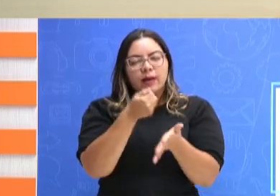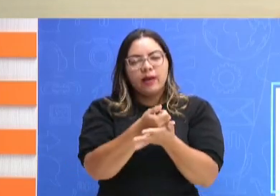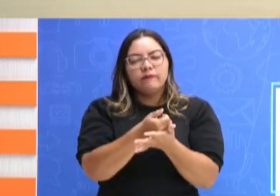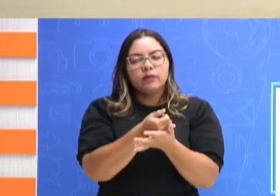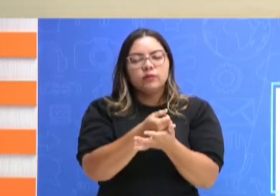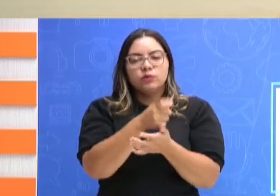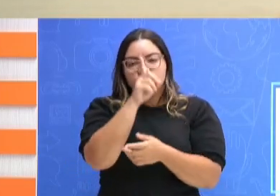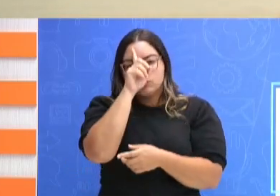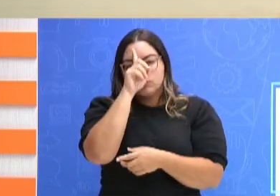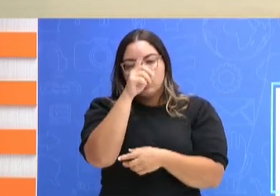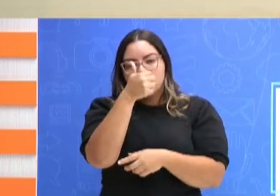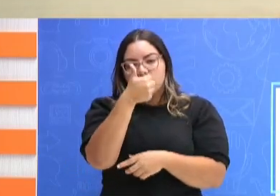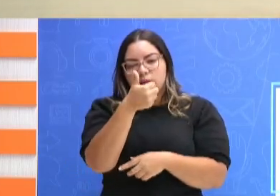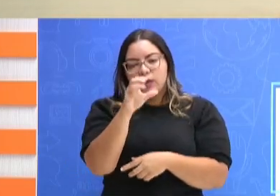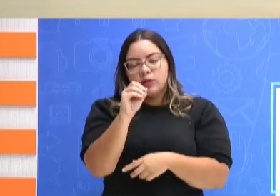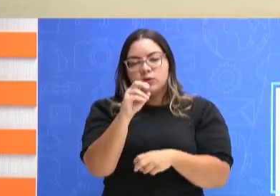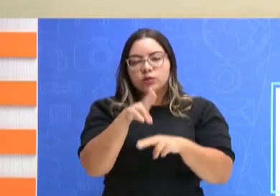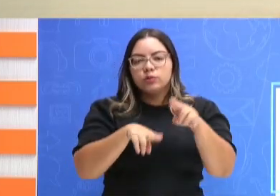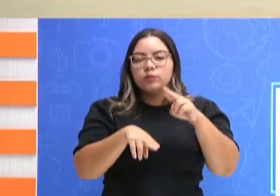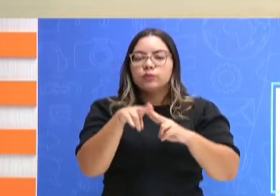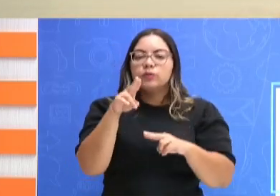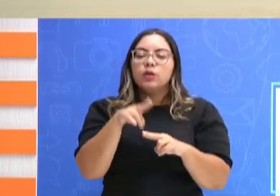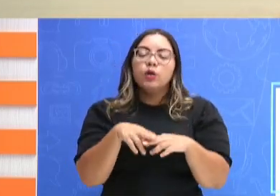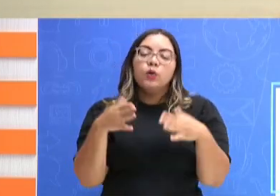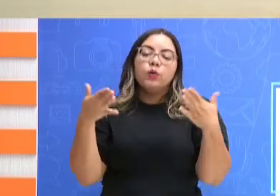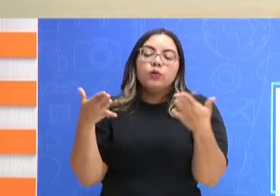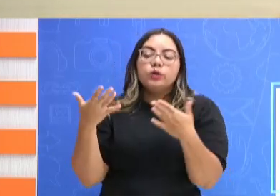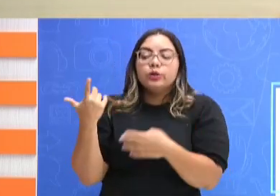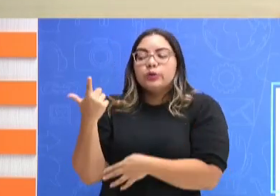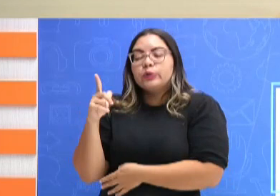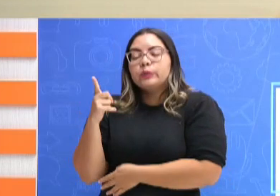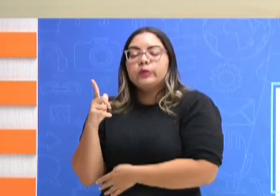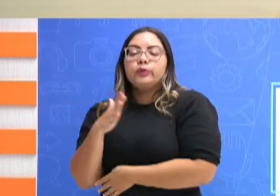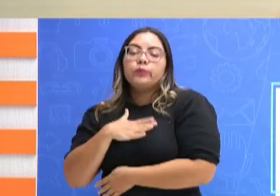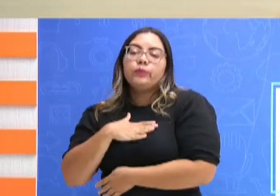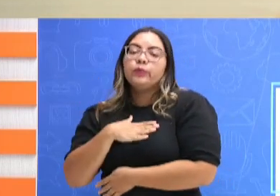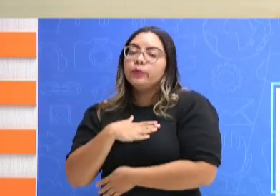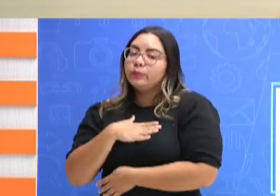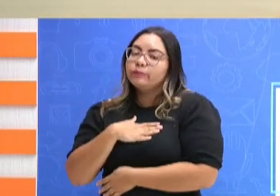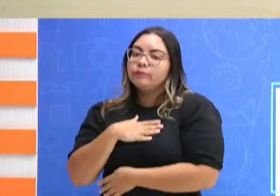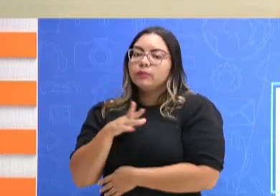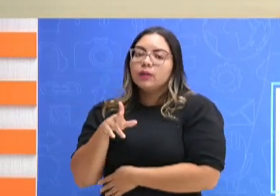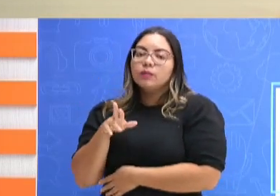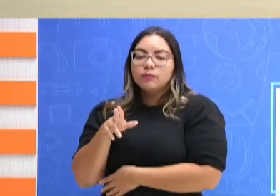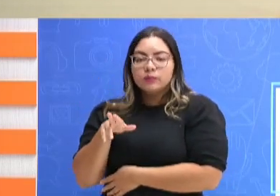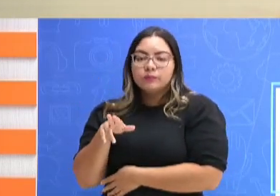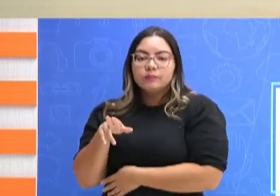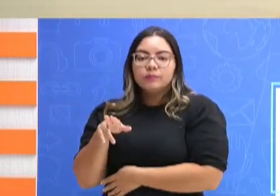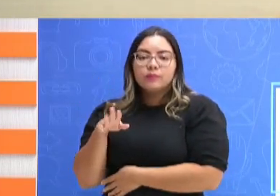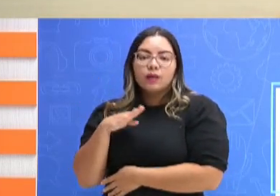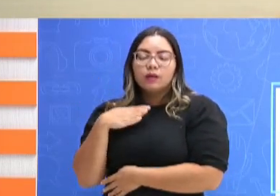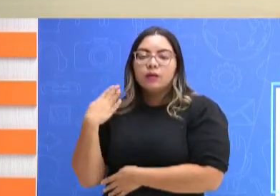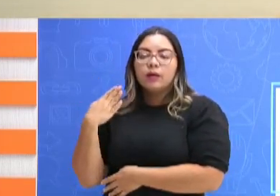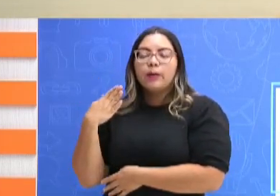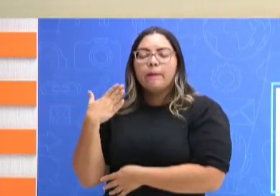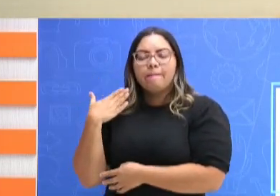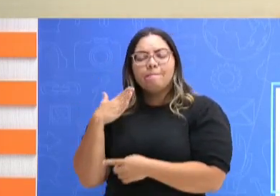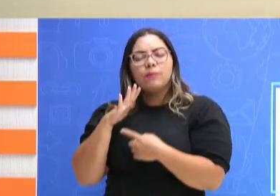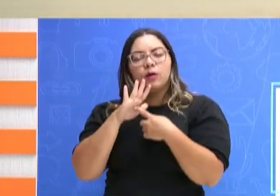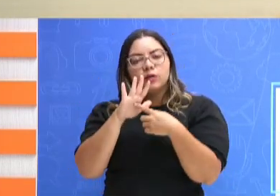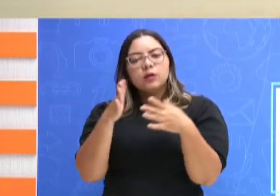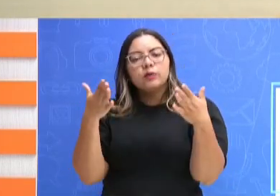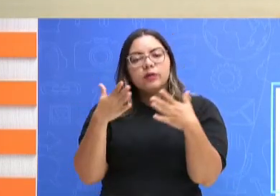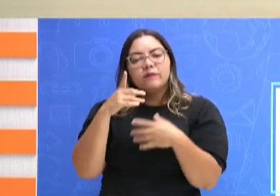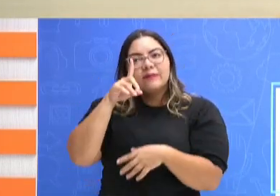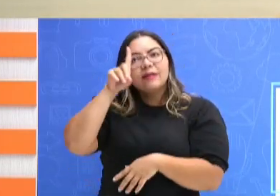me desampara. Eu perdi essa grande força, esse grande pilar da minha vida, que era você. Me mostre que você está num bom